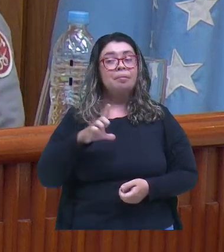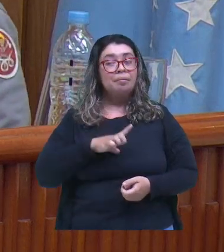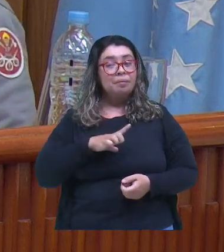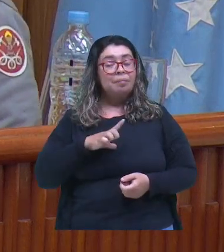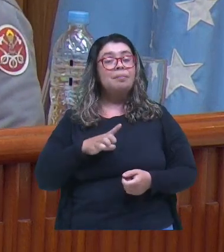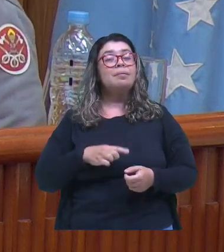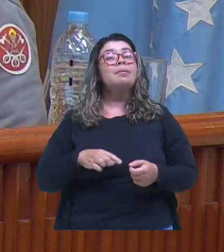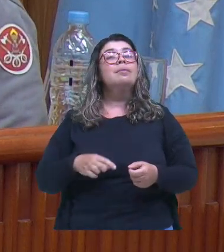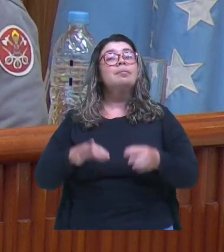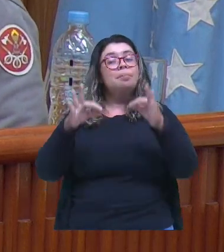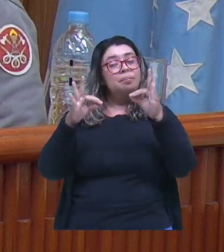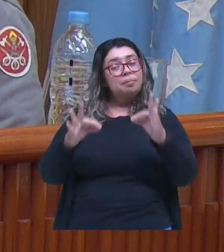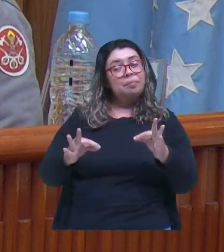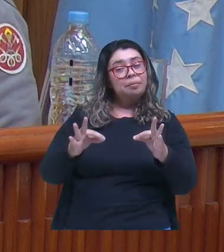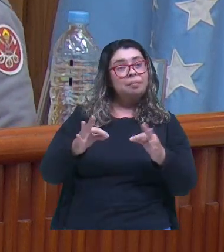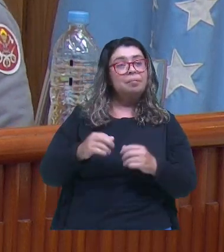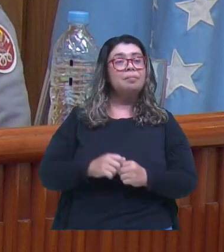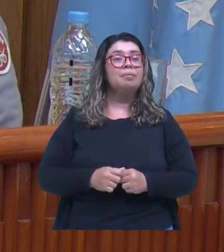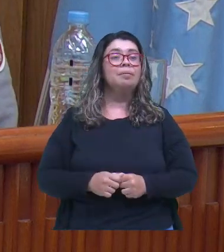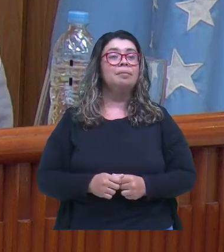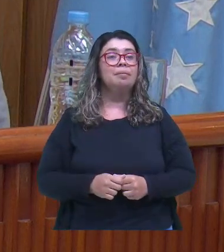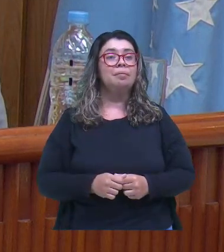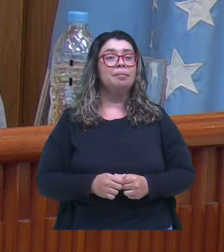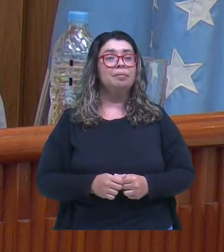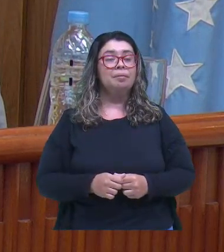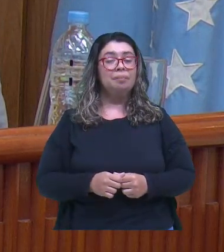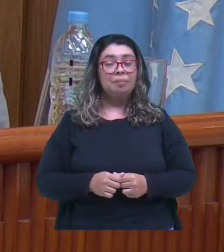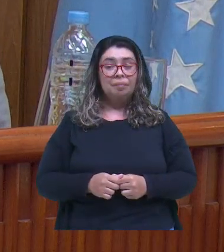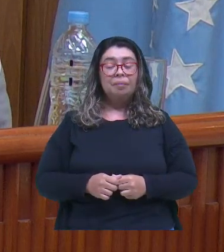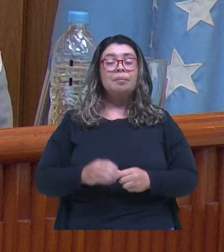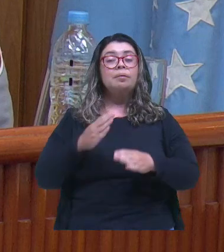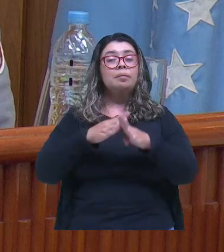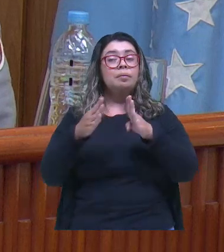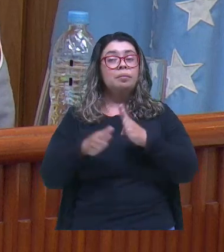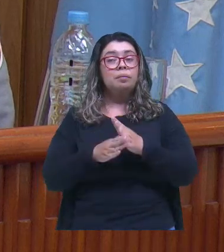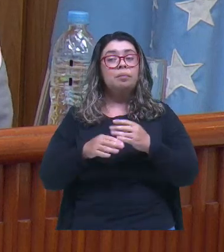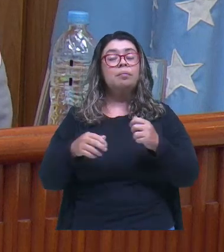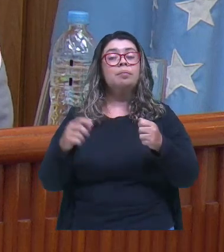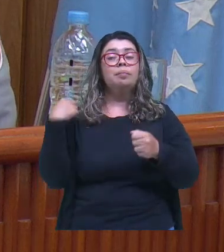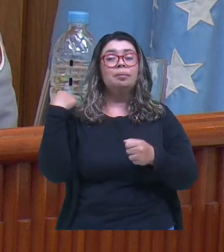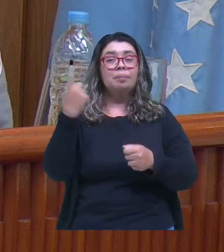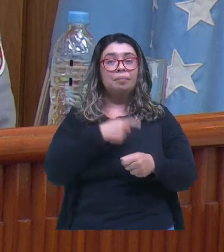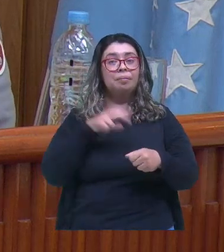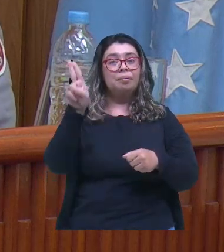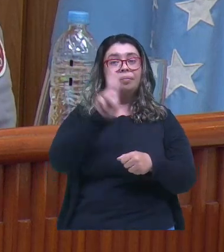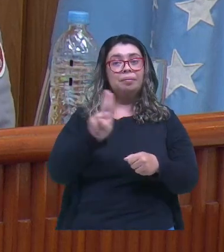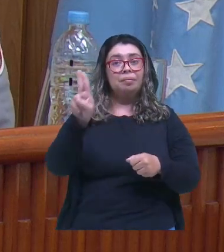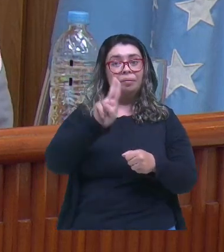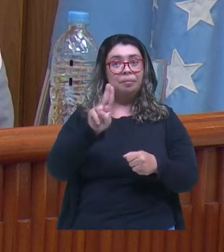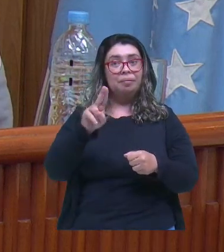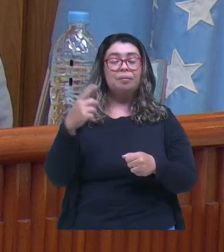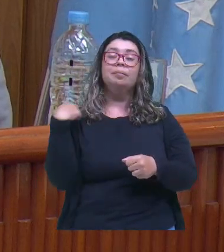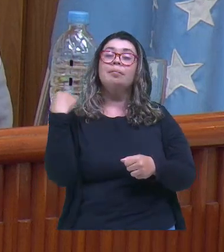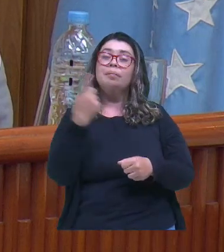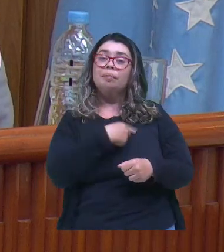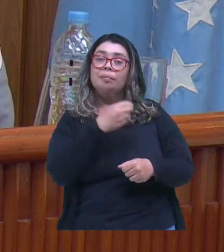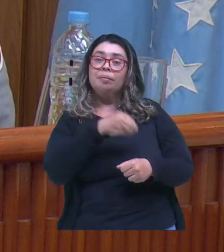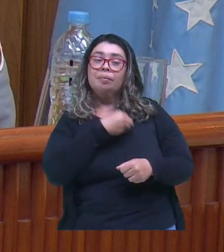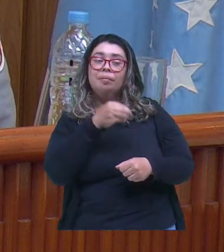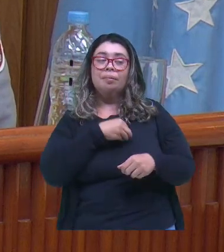nossas habilidades, as quais nós usaremos no desempenho, na nossa conduta, na nossa função.